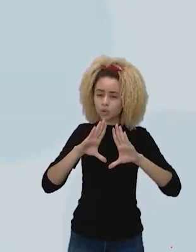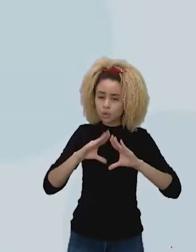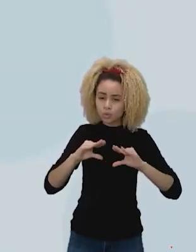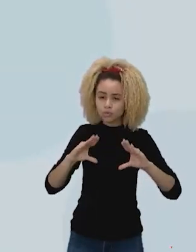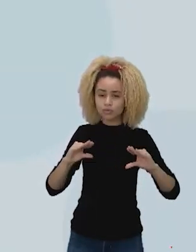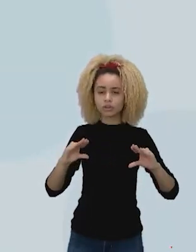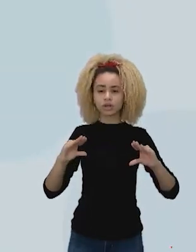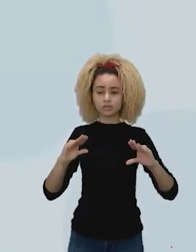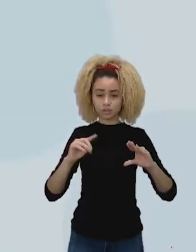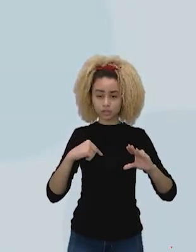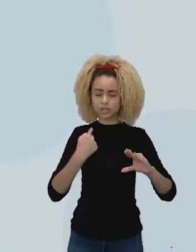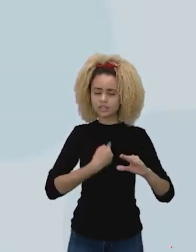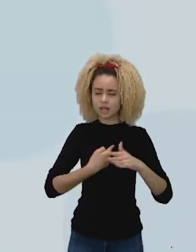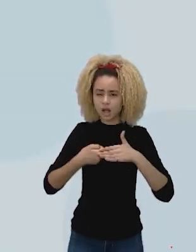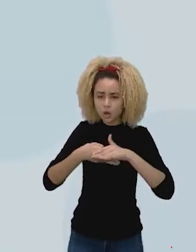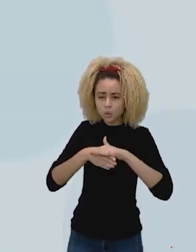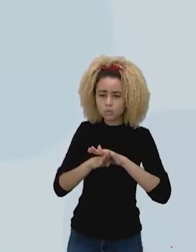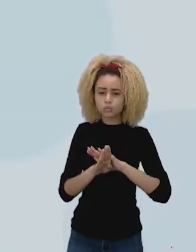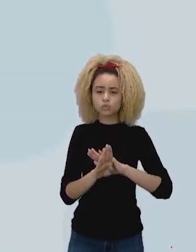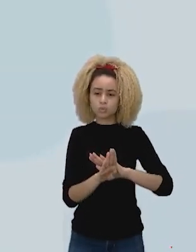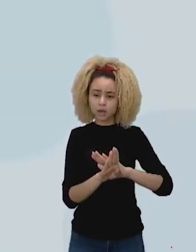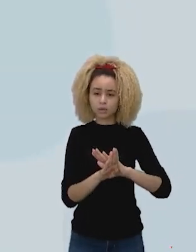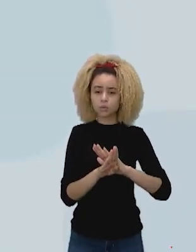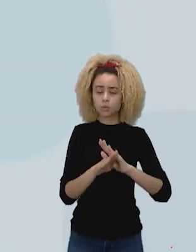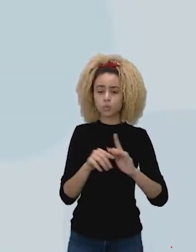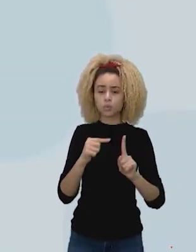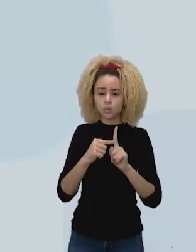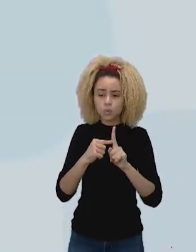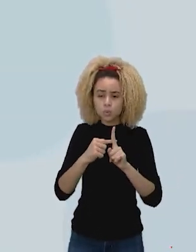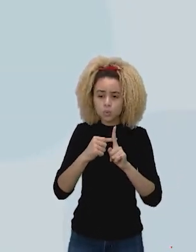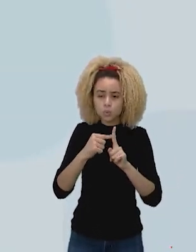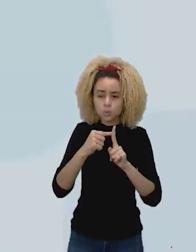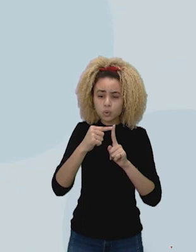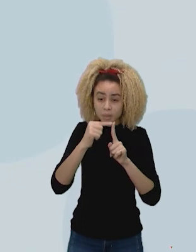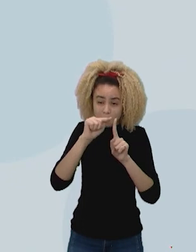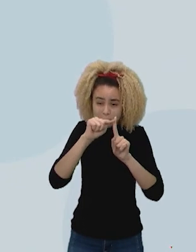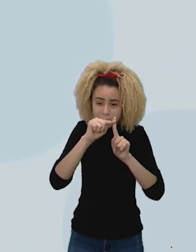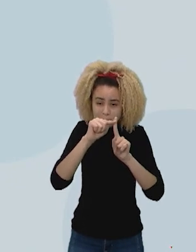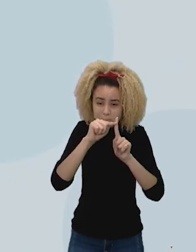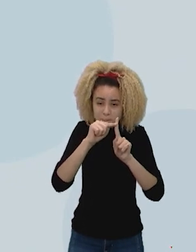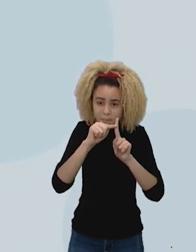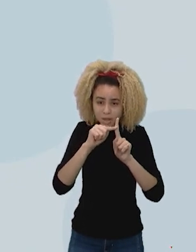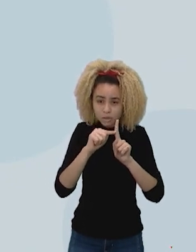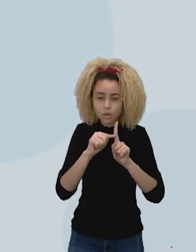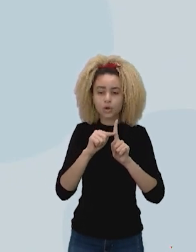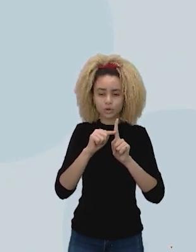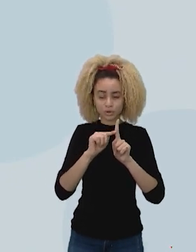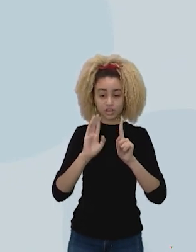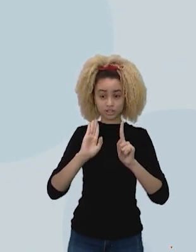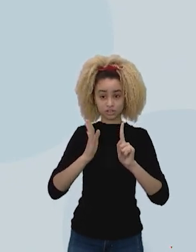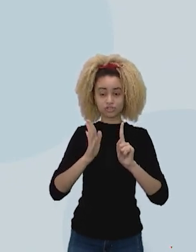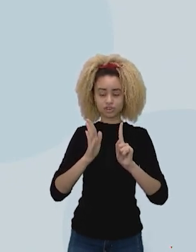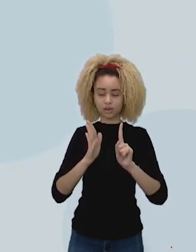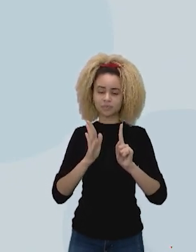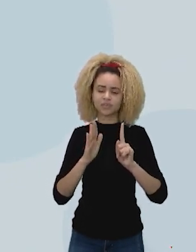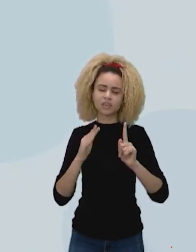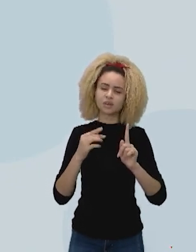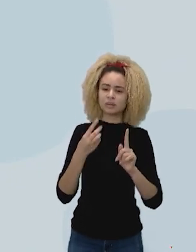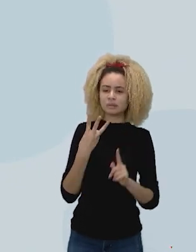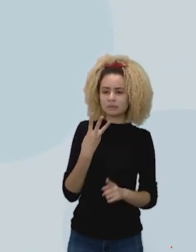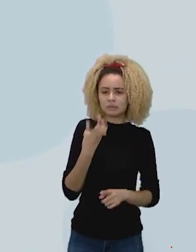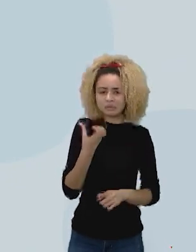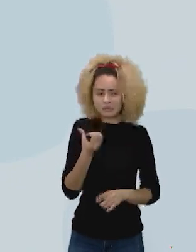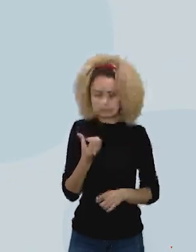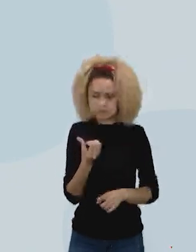está acostumado a uma temperatura, digamos, um pouco menor que a gente está. A gente está mais ou menos a uns